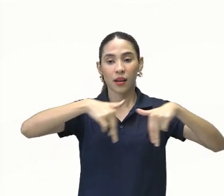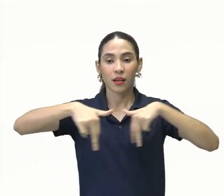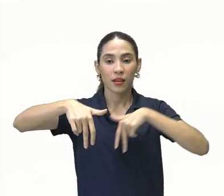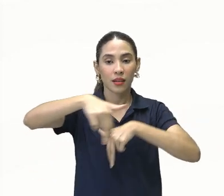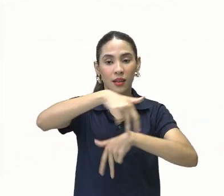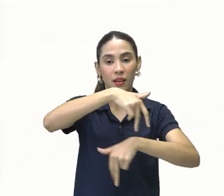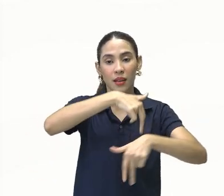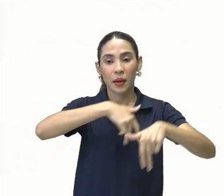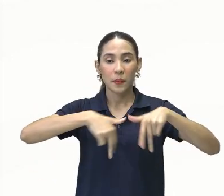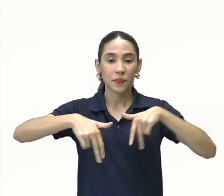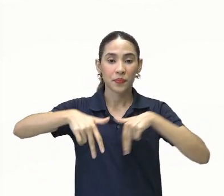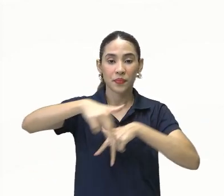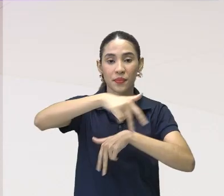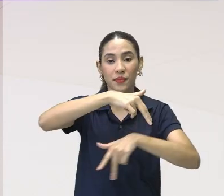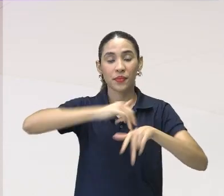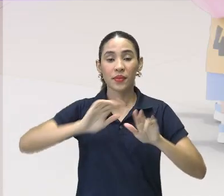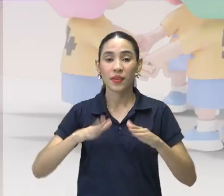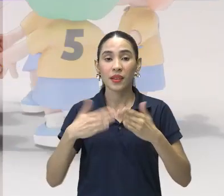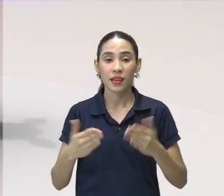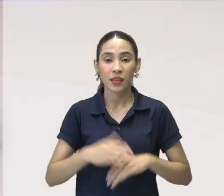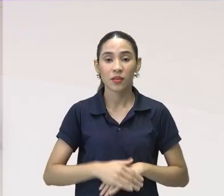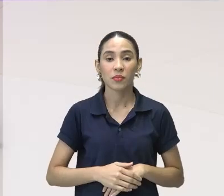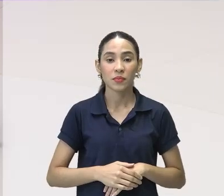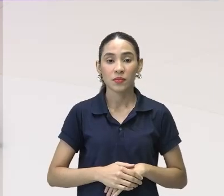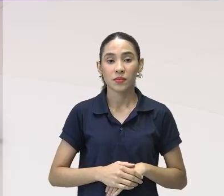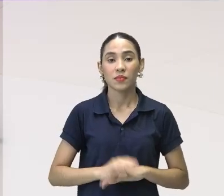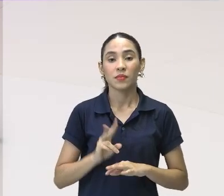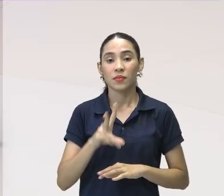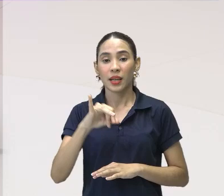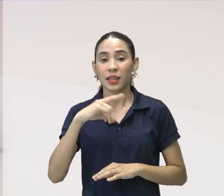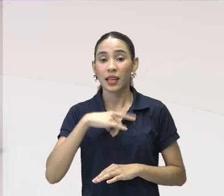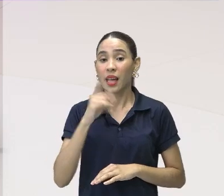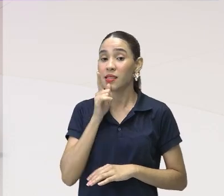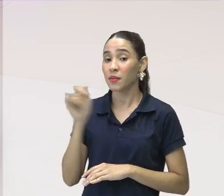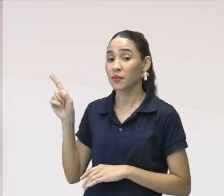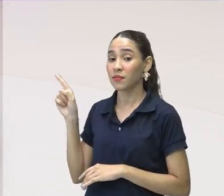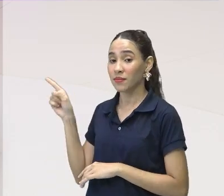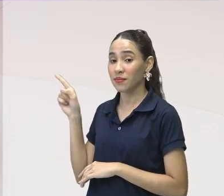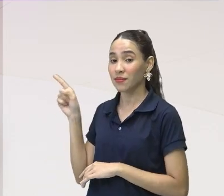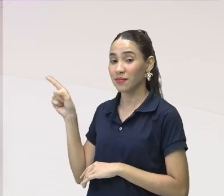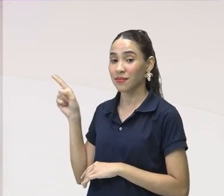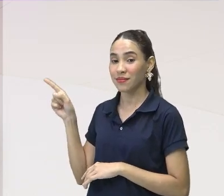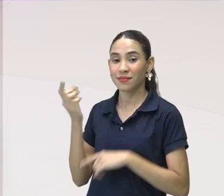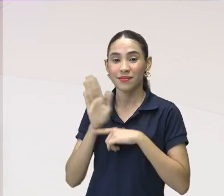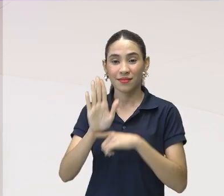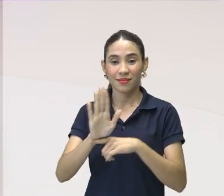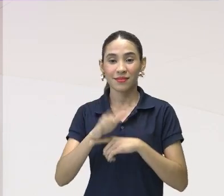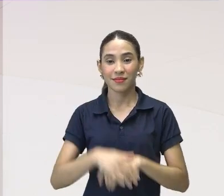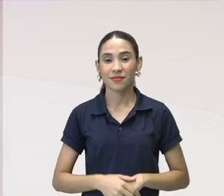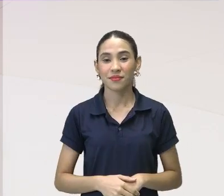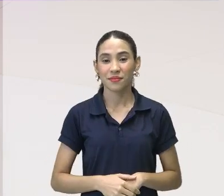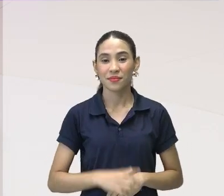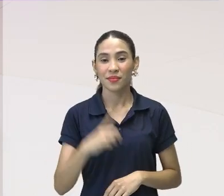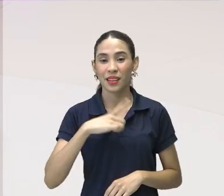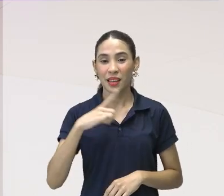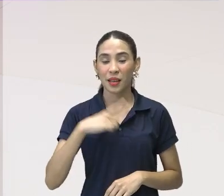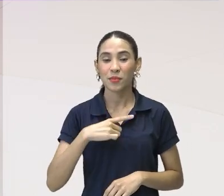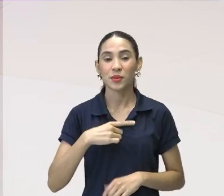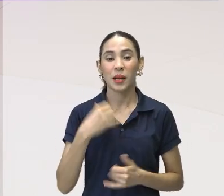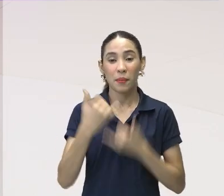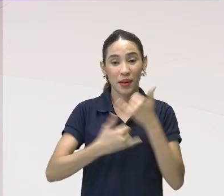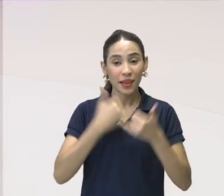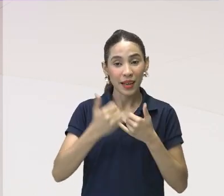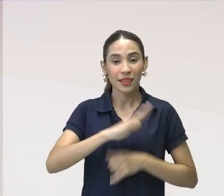roda, tá bom? Então, logicamente que a gente vai ter aqui, ó, os nossos amiguinhos para nos ajudar, ó. Temos aqui as nossas